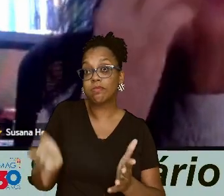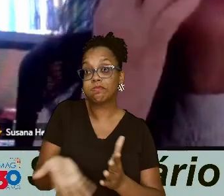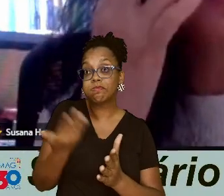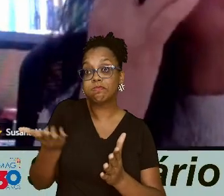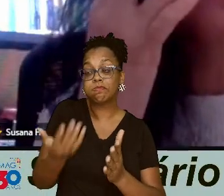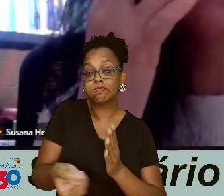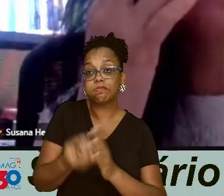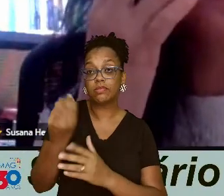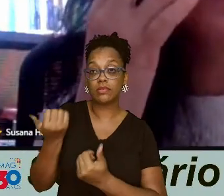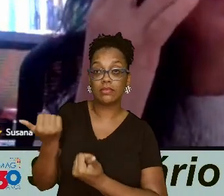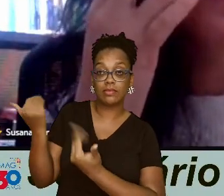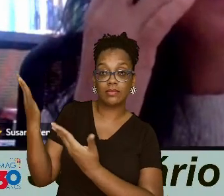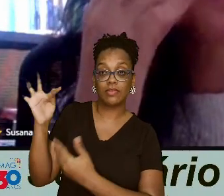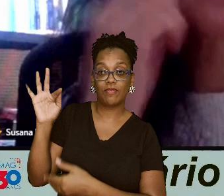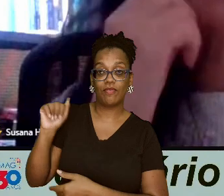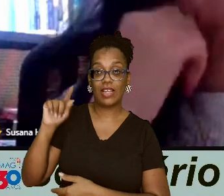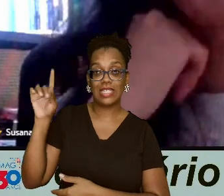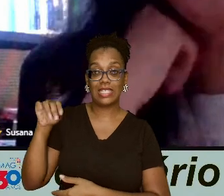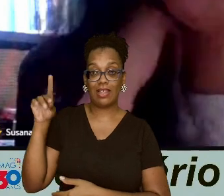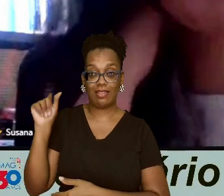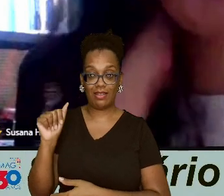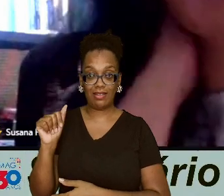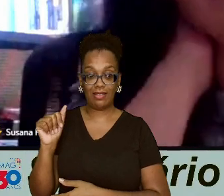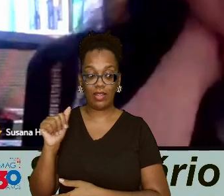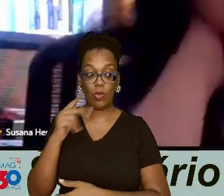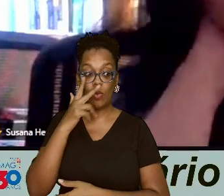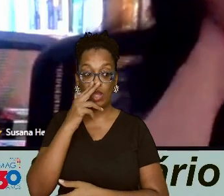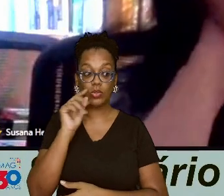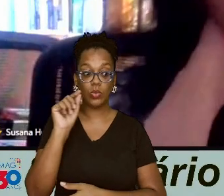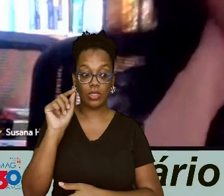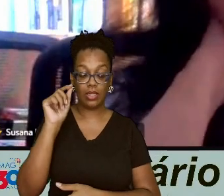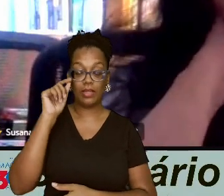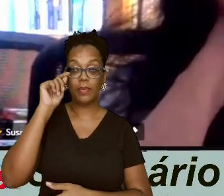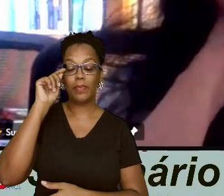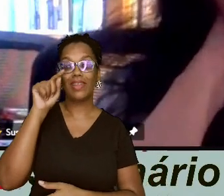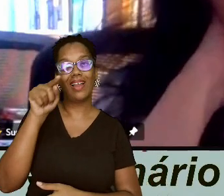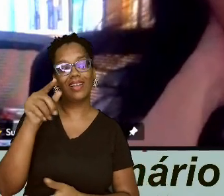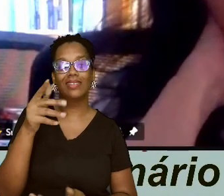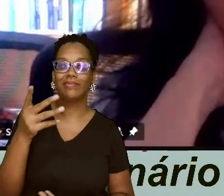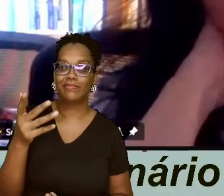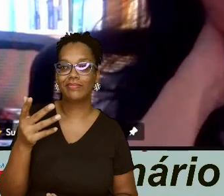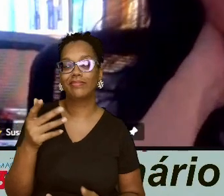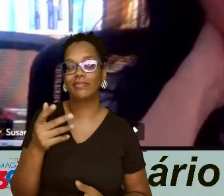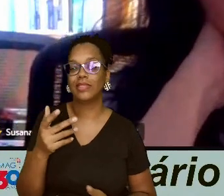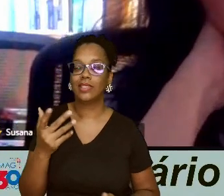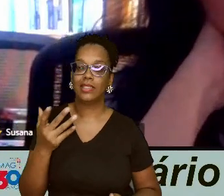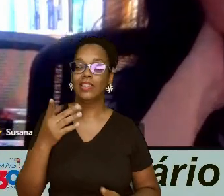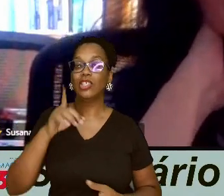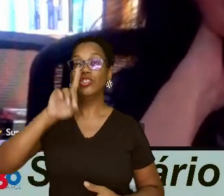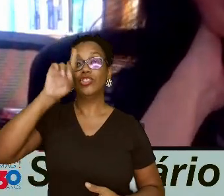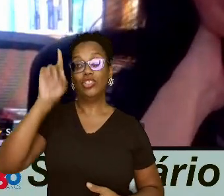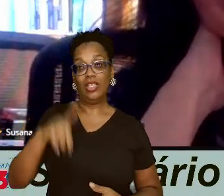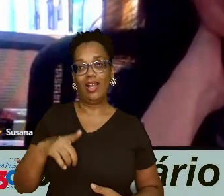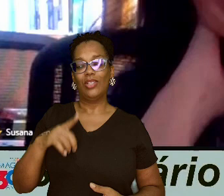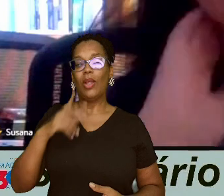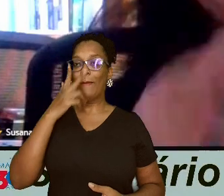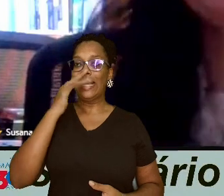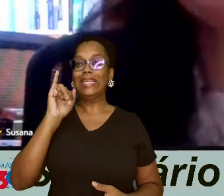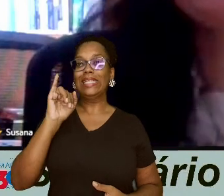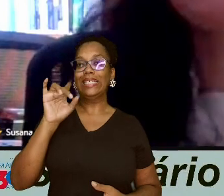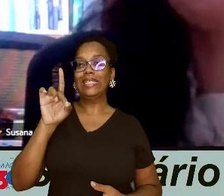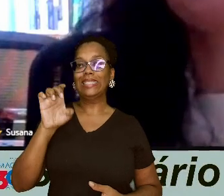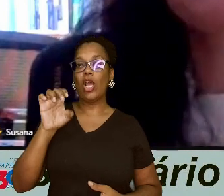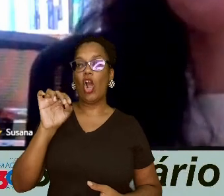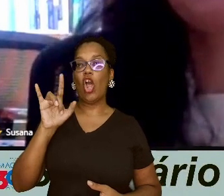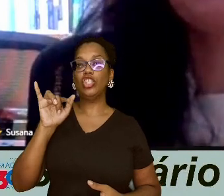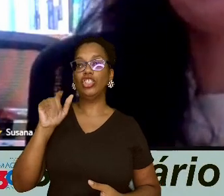da fazenda, né? Eu acho que... E aí é que está, né? É o direito como ideologia, né? Como eu vejo